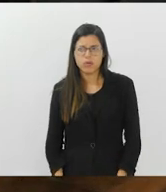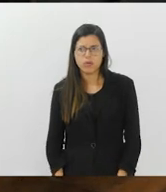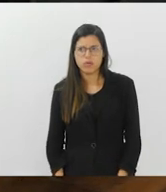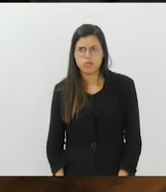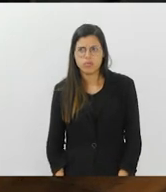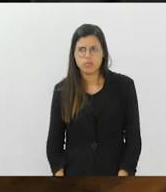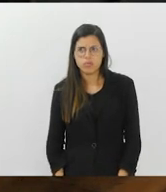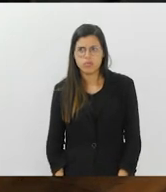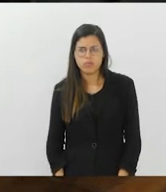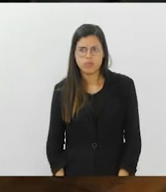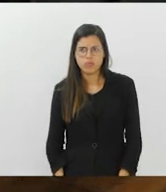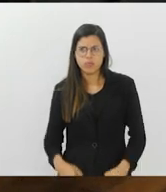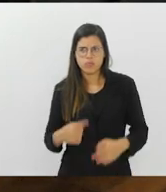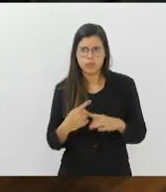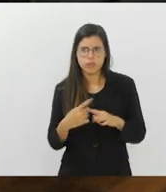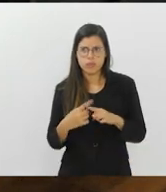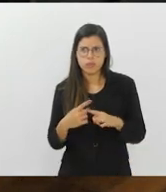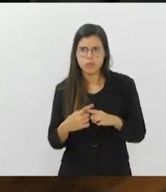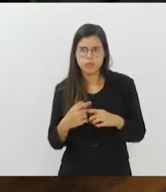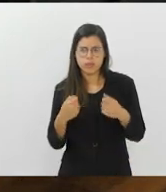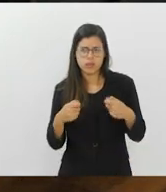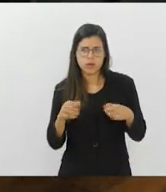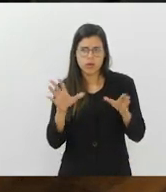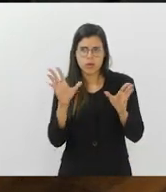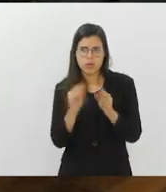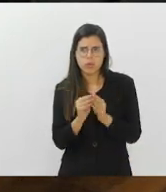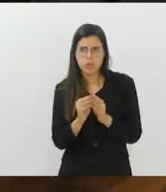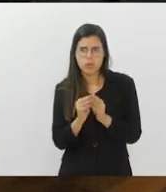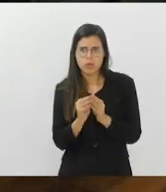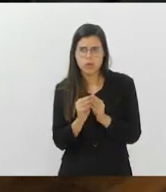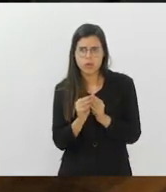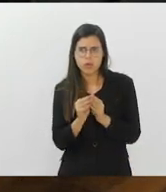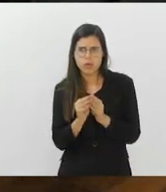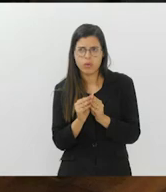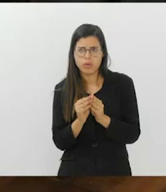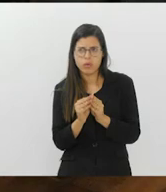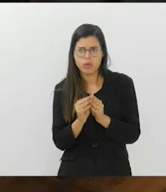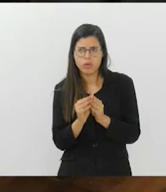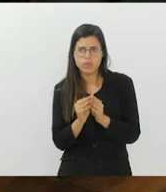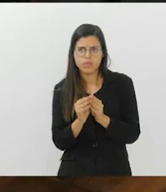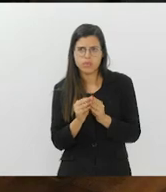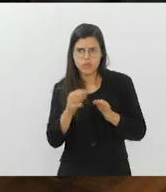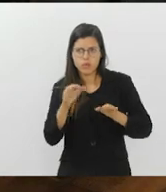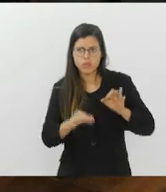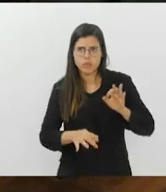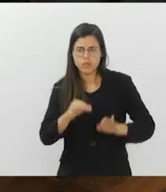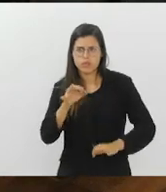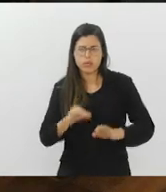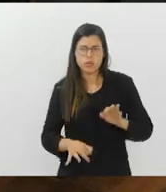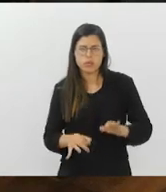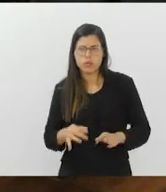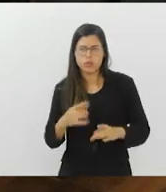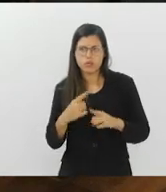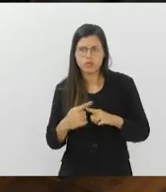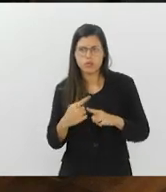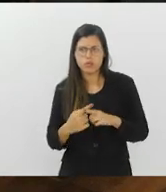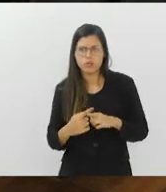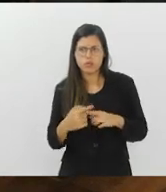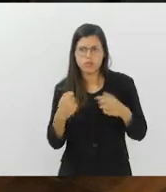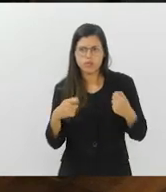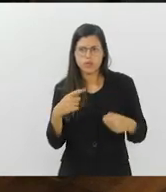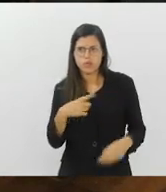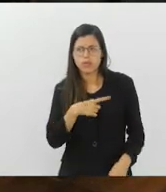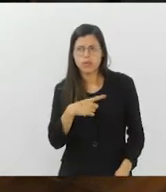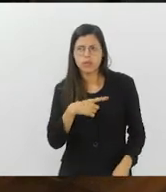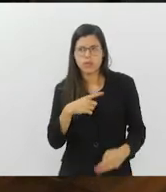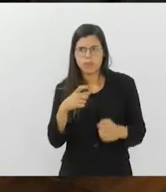para algum deles, senão nós precisamos concluir, por favor. Para eles, da justiça. Então, por favor. Da justiça, entendeu? Por quê? Porque